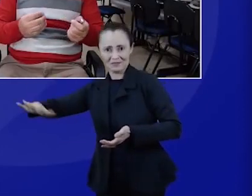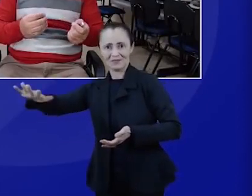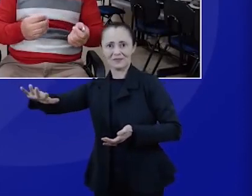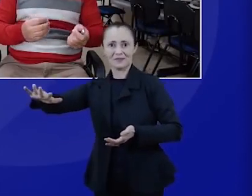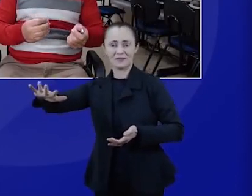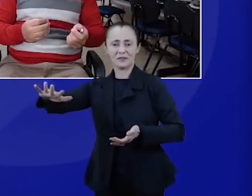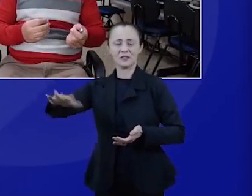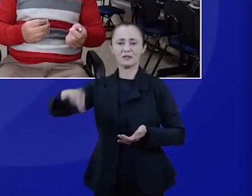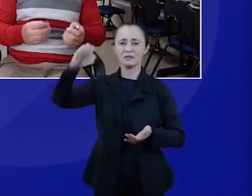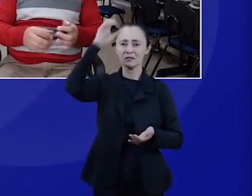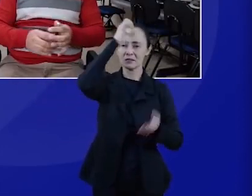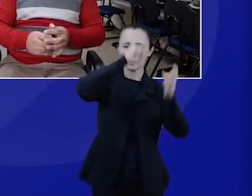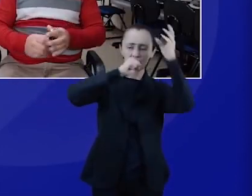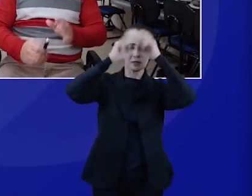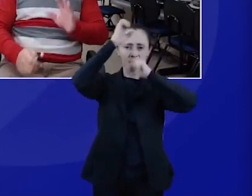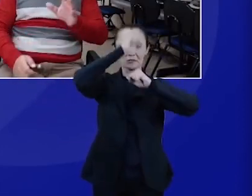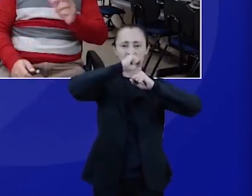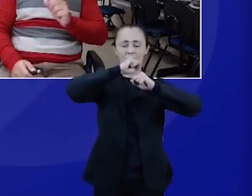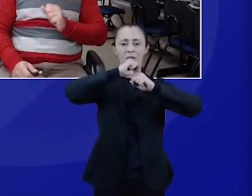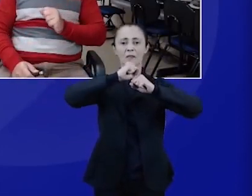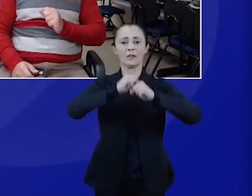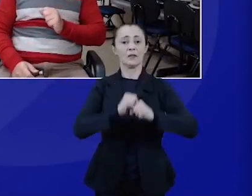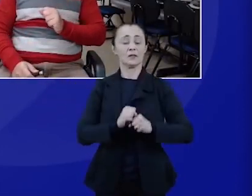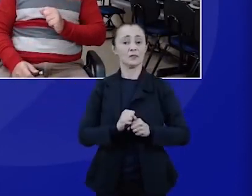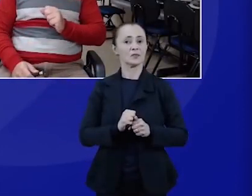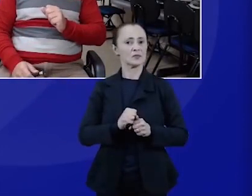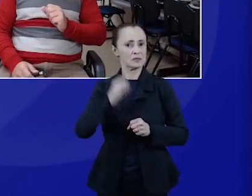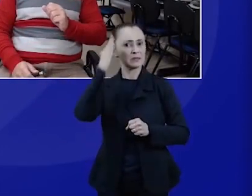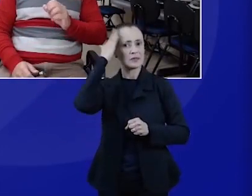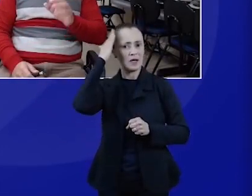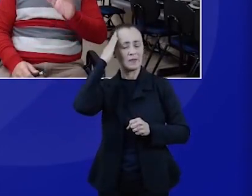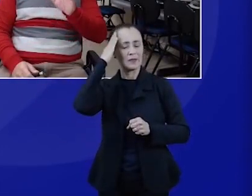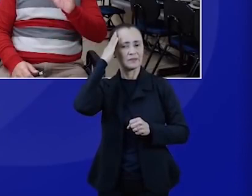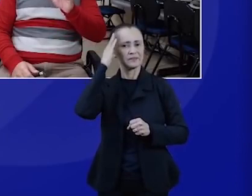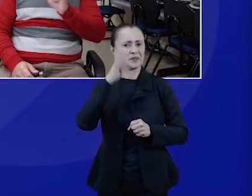e aprendizagem. Quem conhece geografia